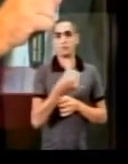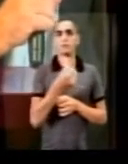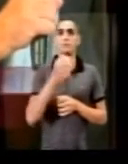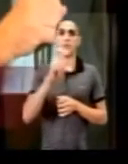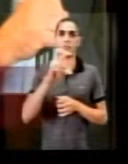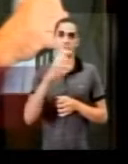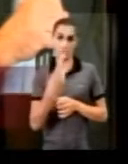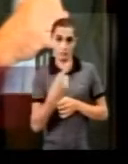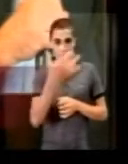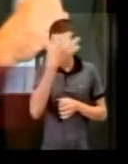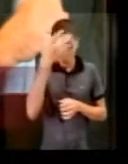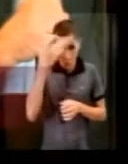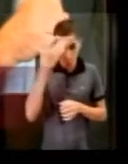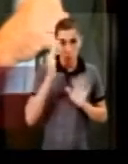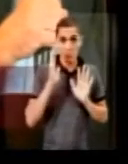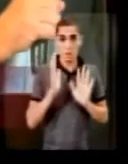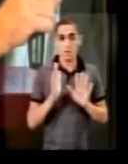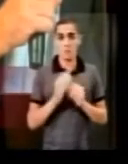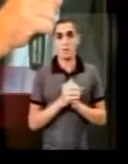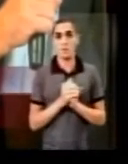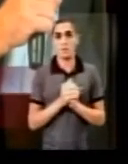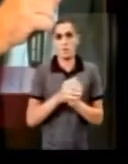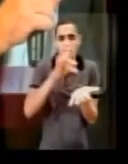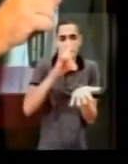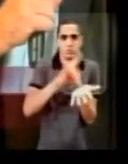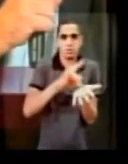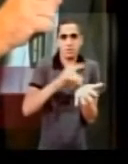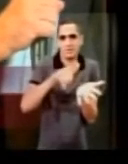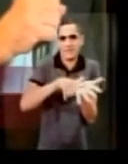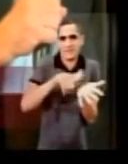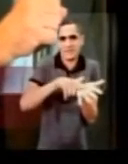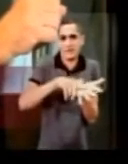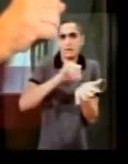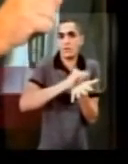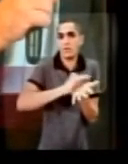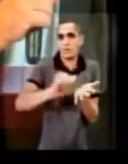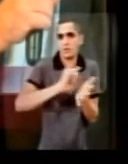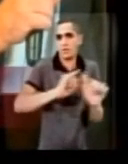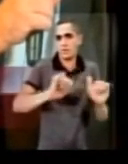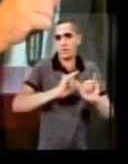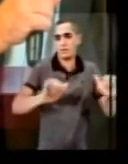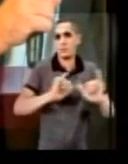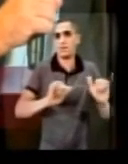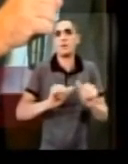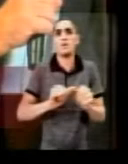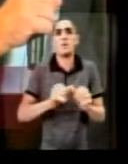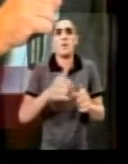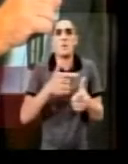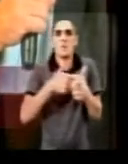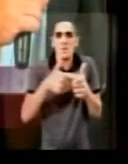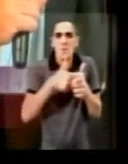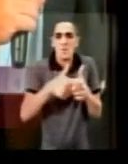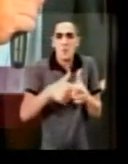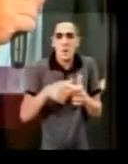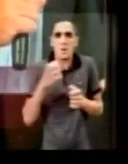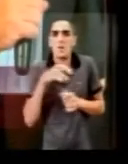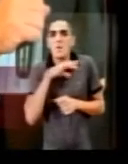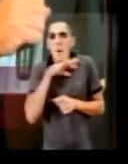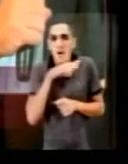82.651 pessoas foram notificadas para estado gripal em São José do Rio